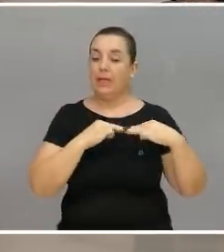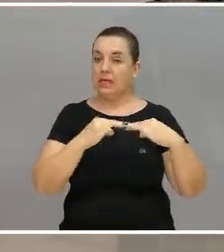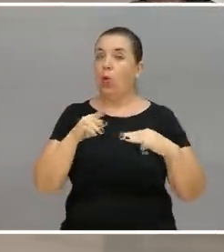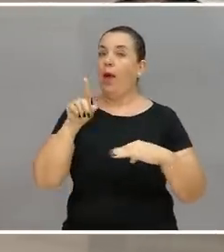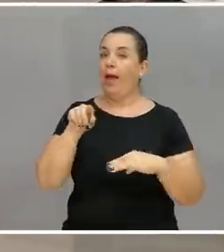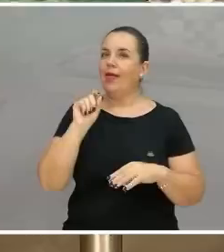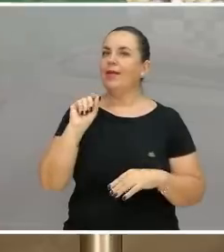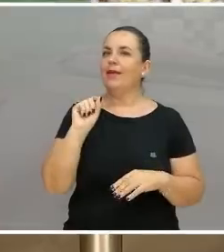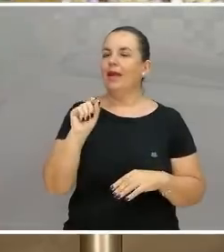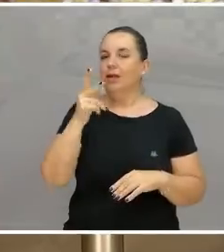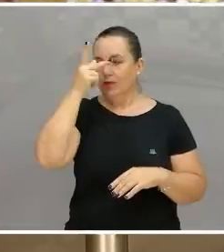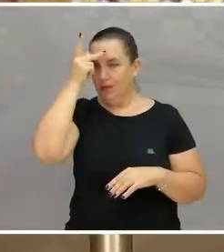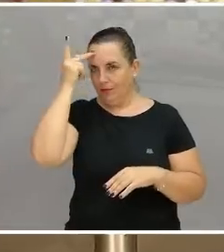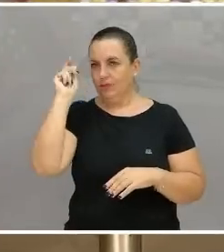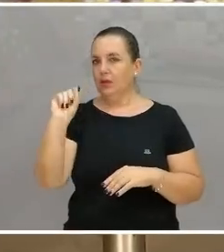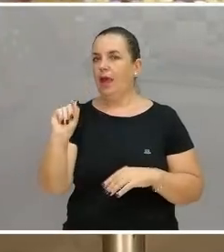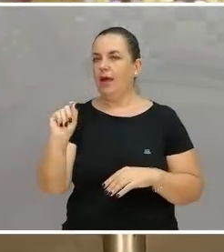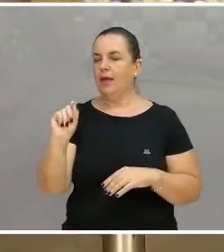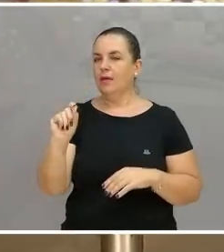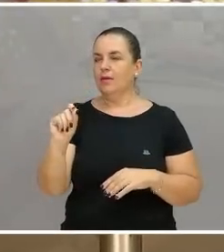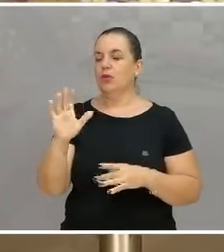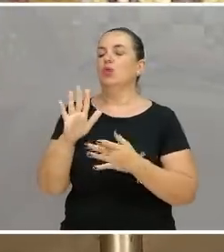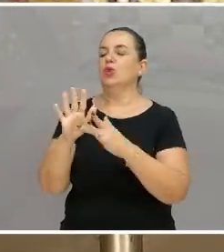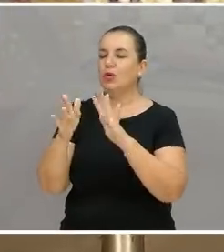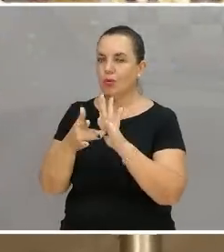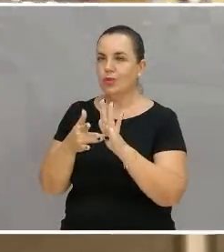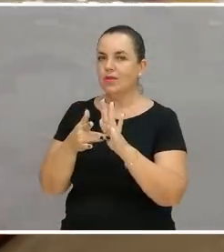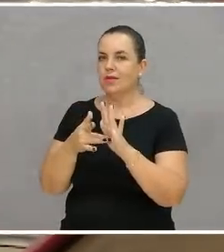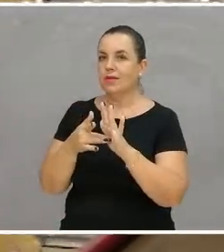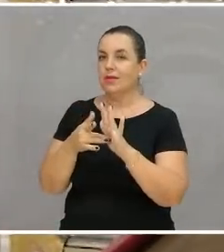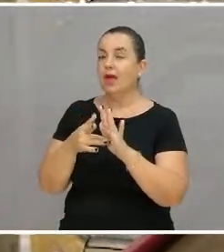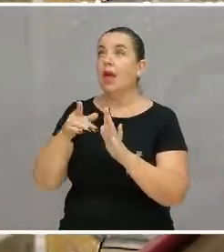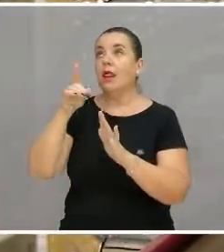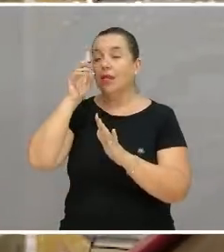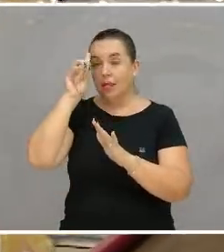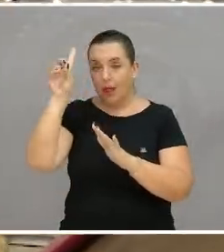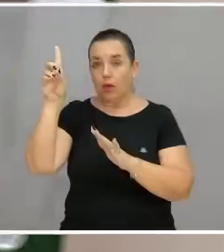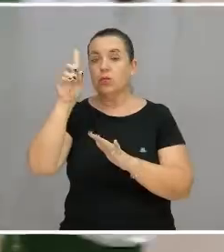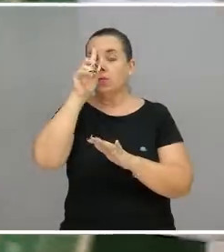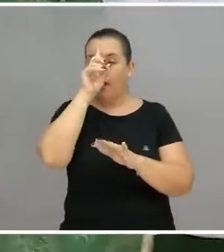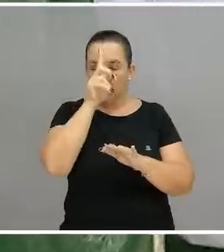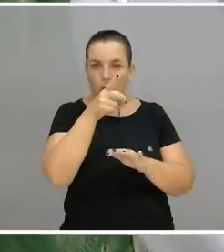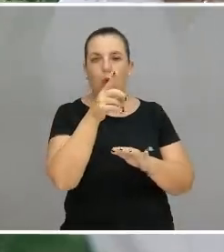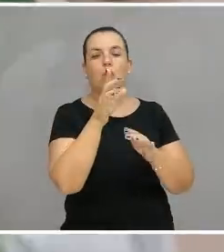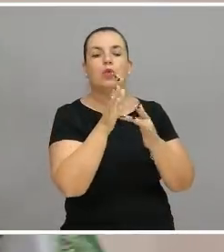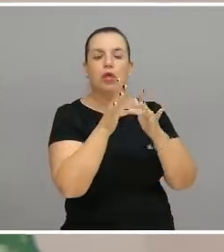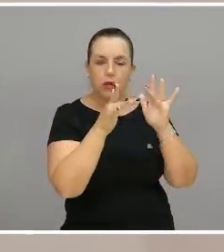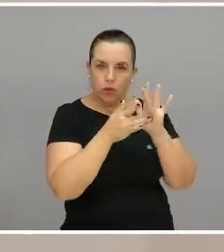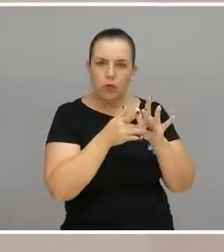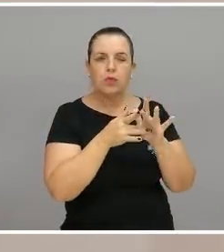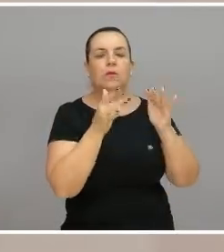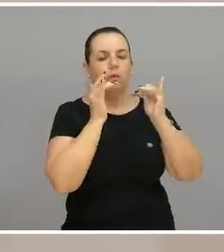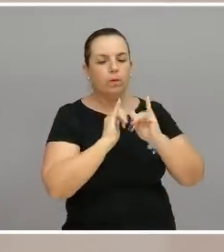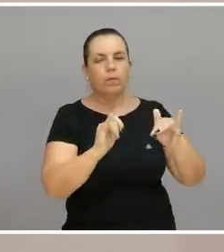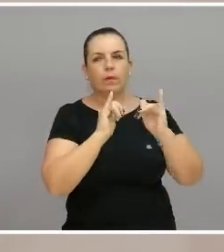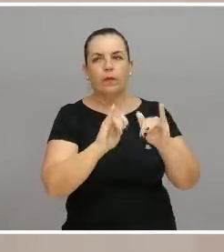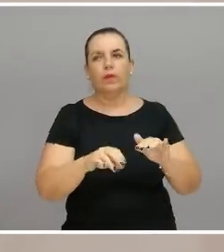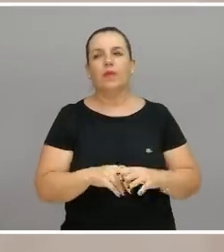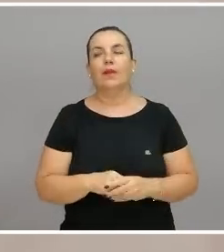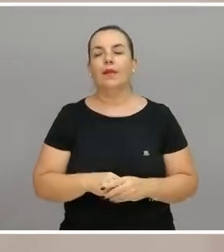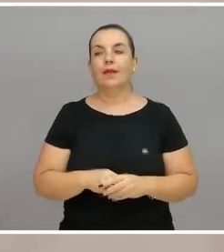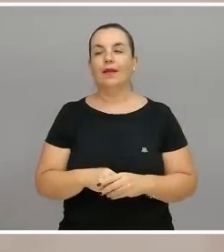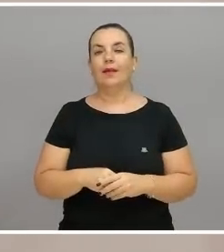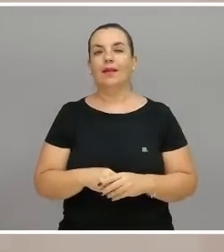Jesus, o enviado do Pai, de ir toda aquela região, mas ele envia